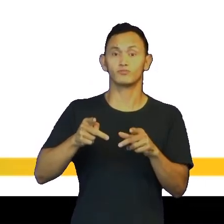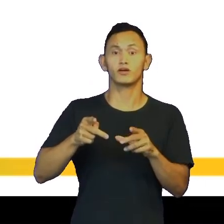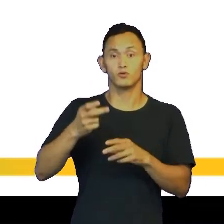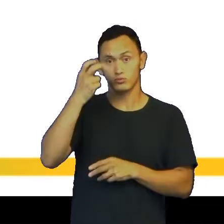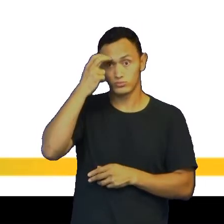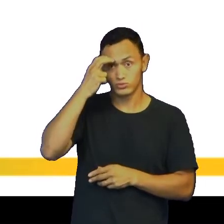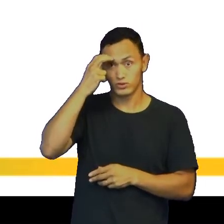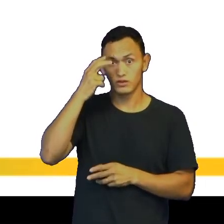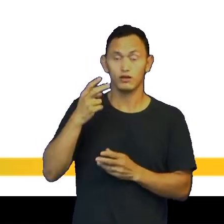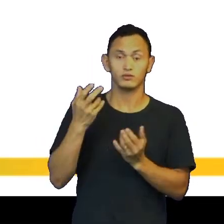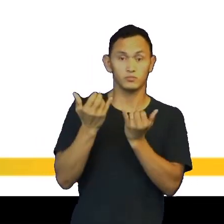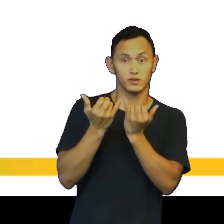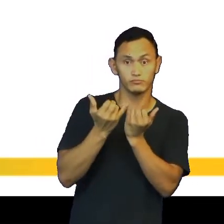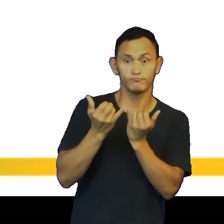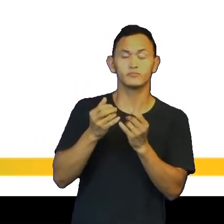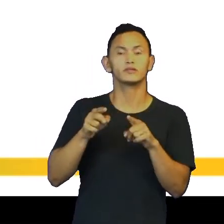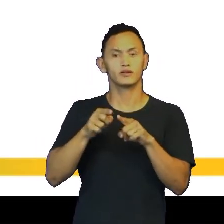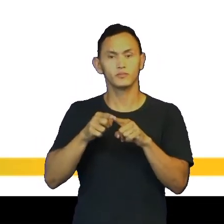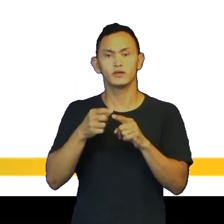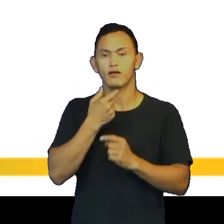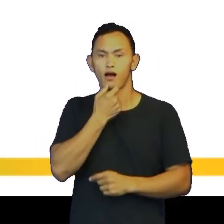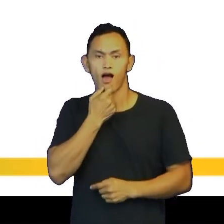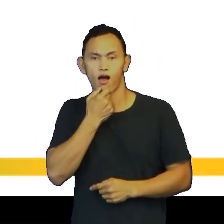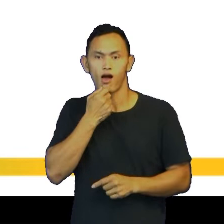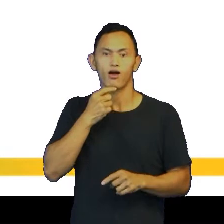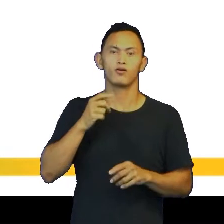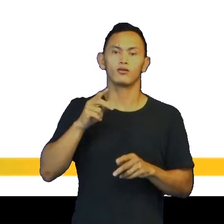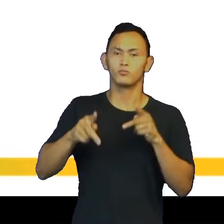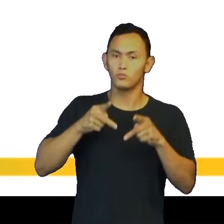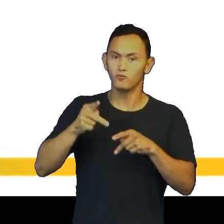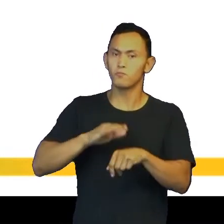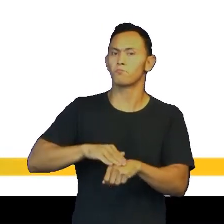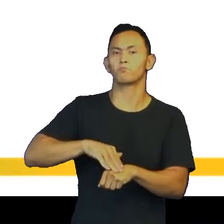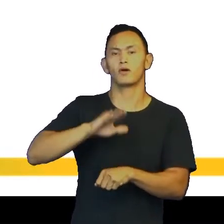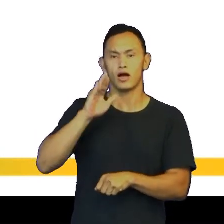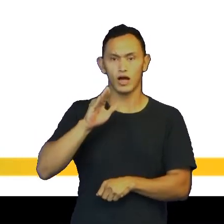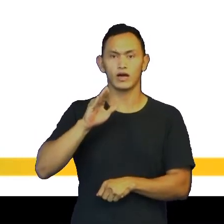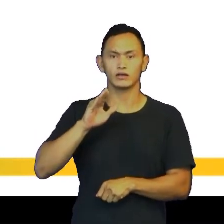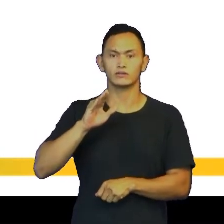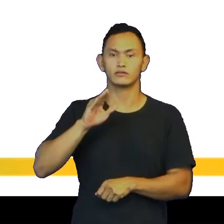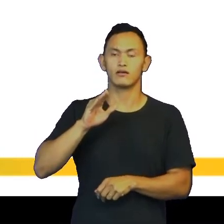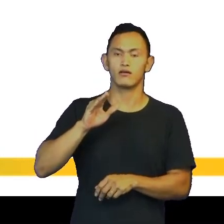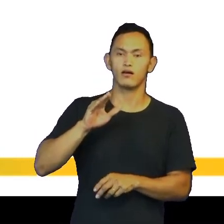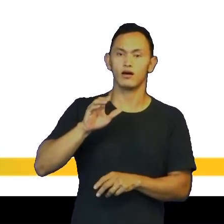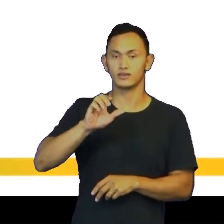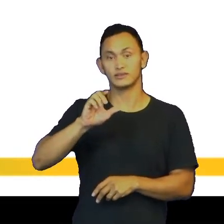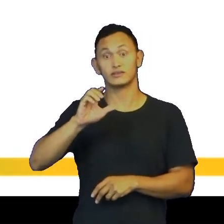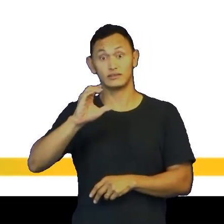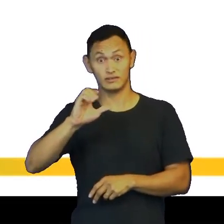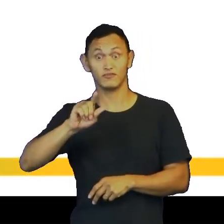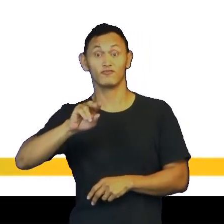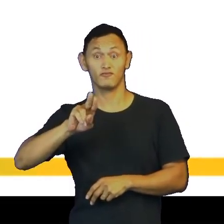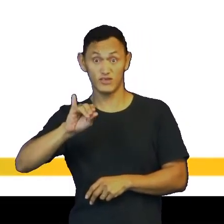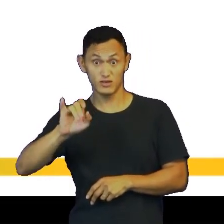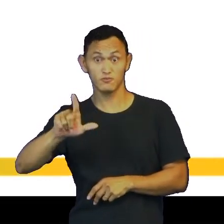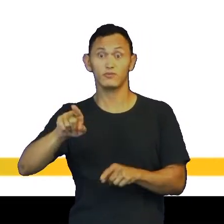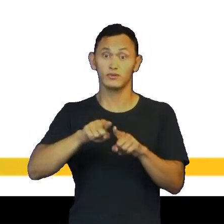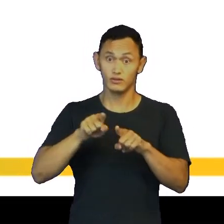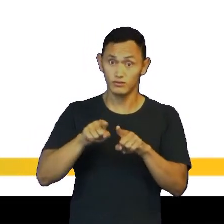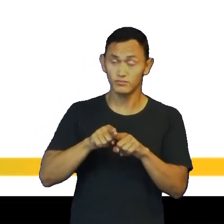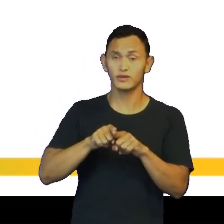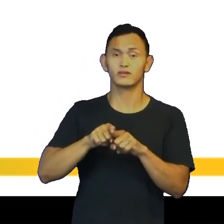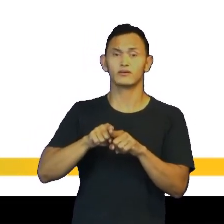a gente tem Ingleses né se viam Como o povo mais civilizado do mundo a Itália após unificação pretendia dominar